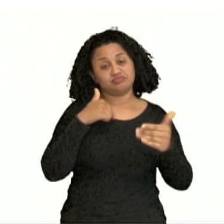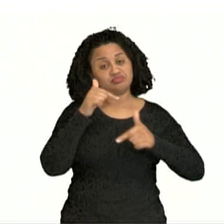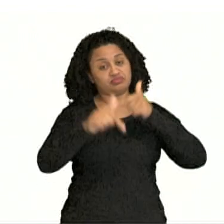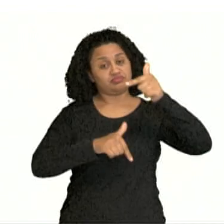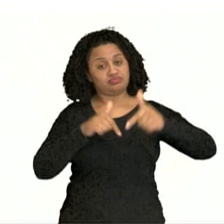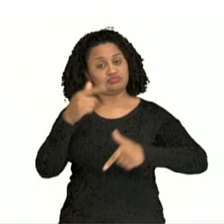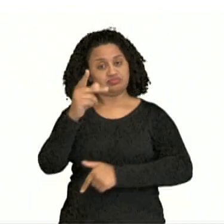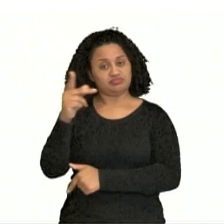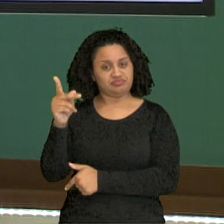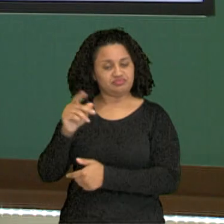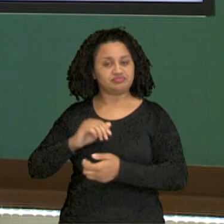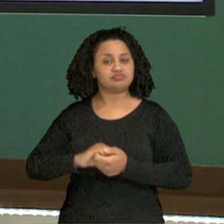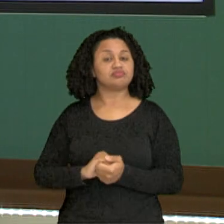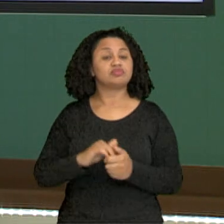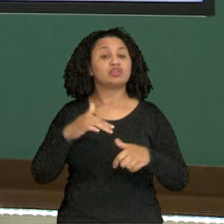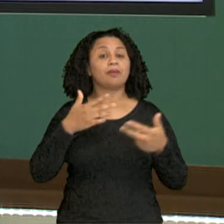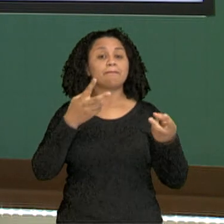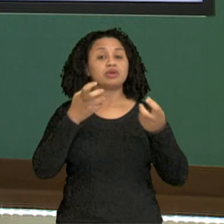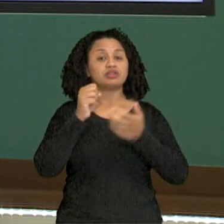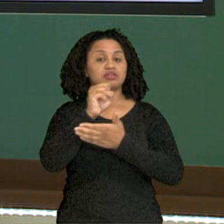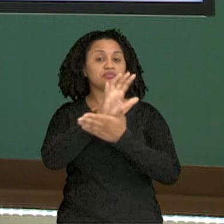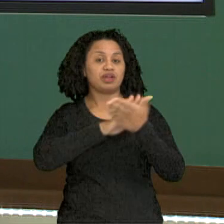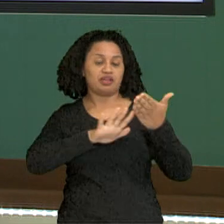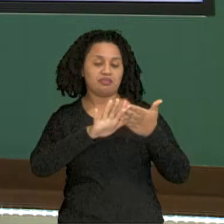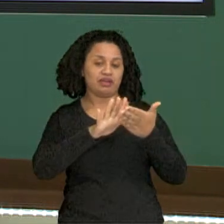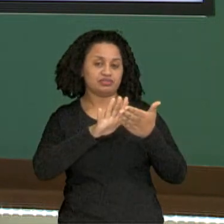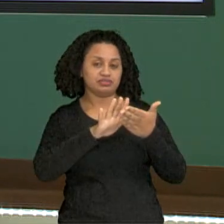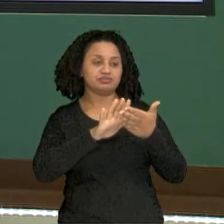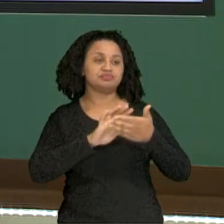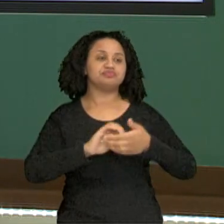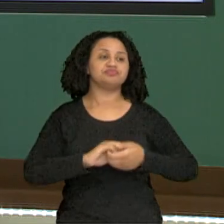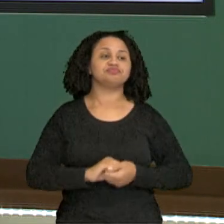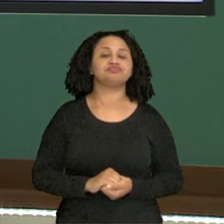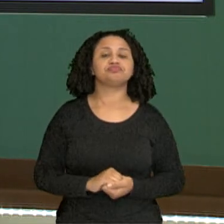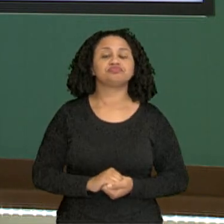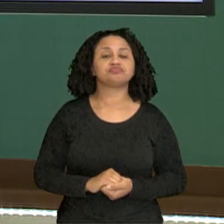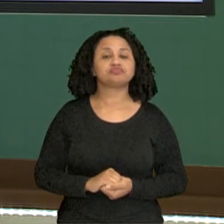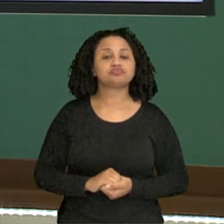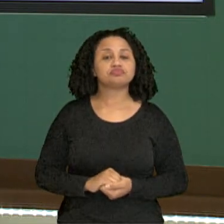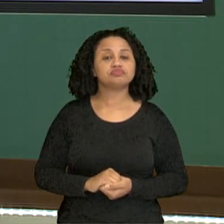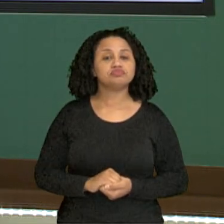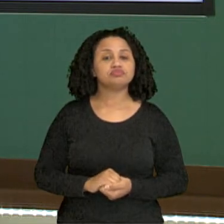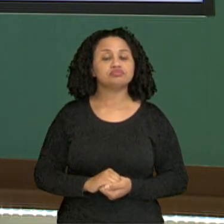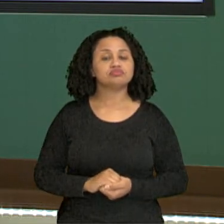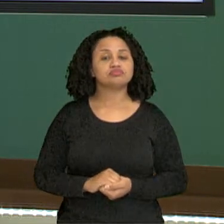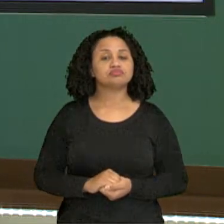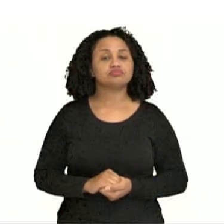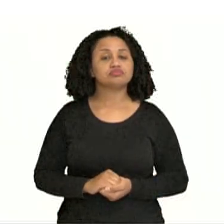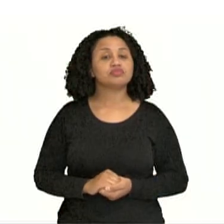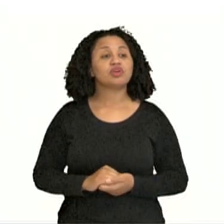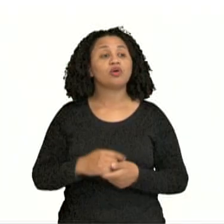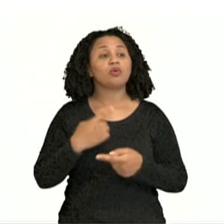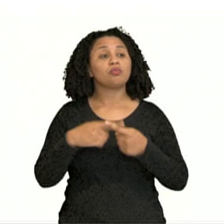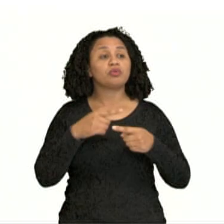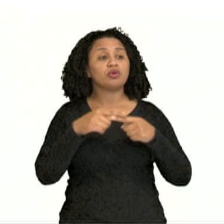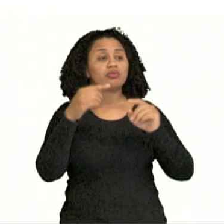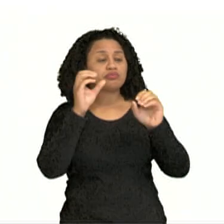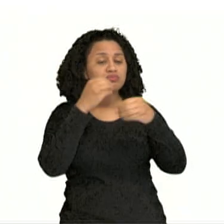trabalhos. Observem a imagem enquanto eu vou ler o texto e a pergunta para vocês. Por que o microscópio